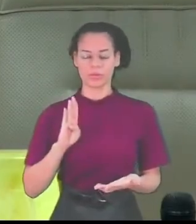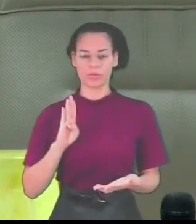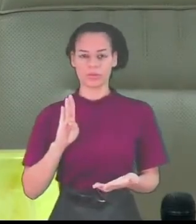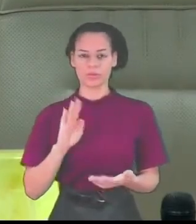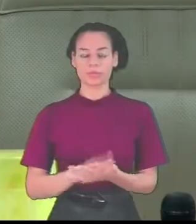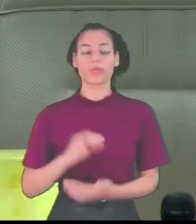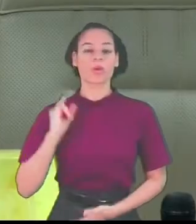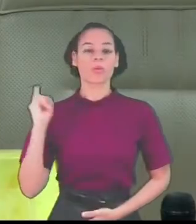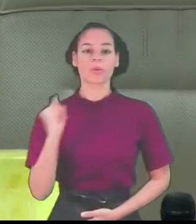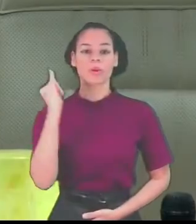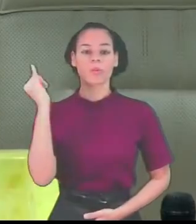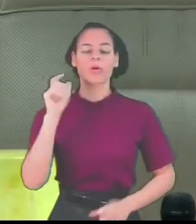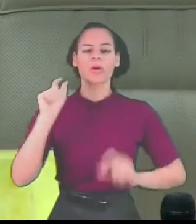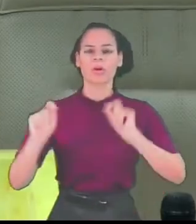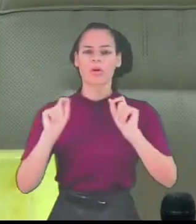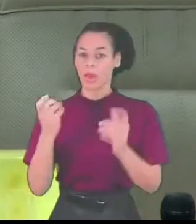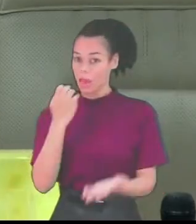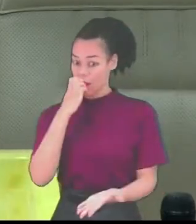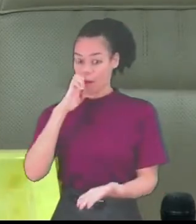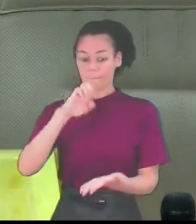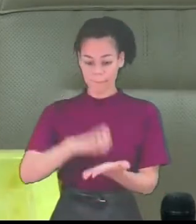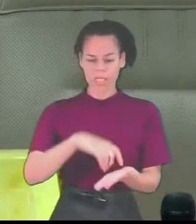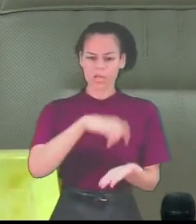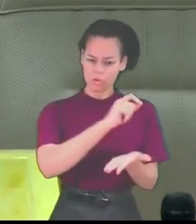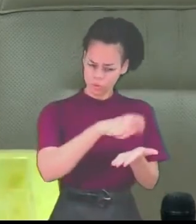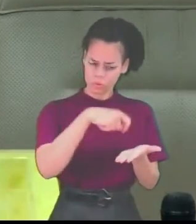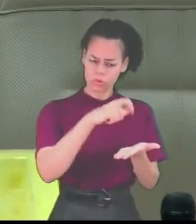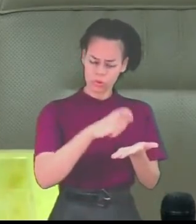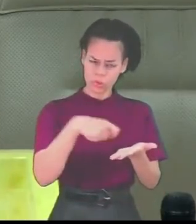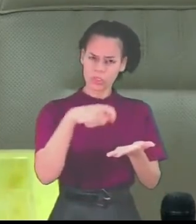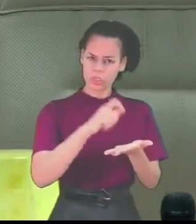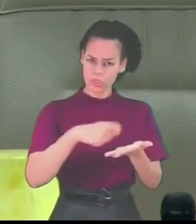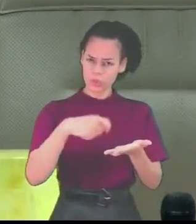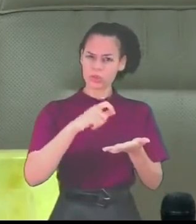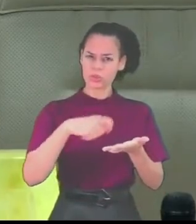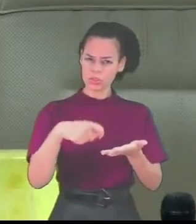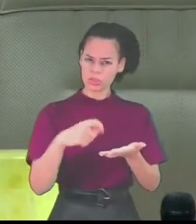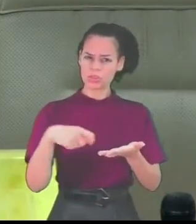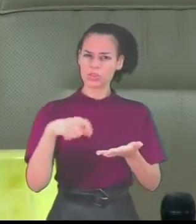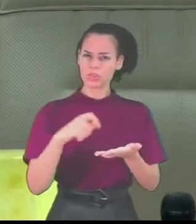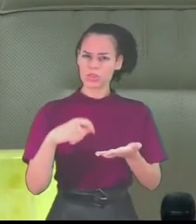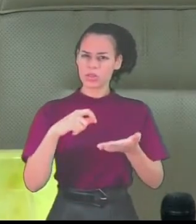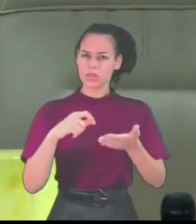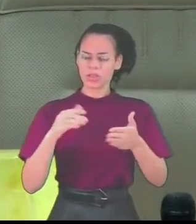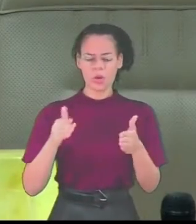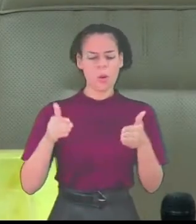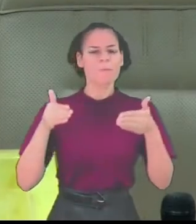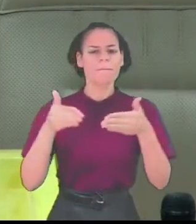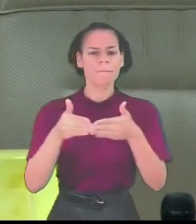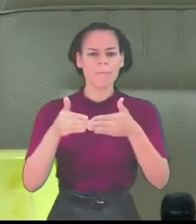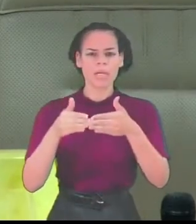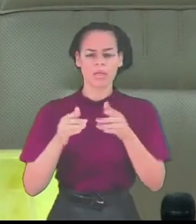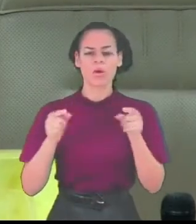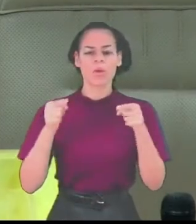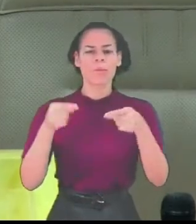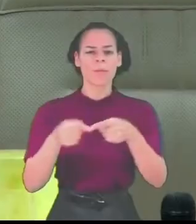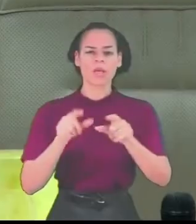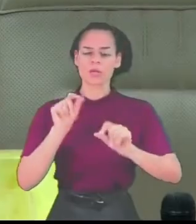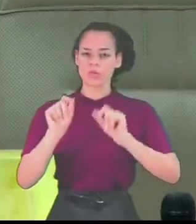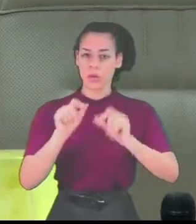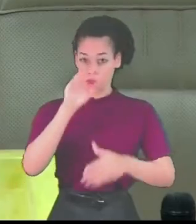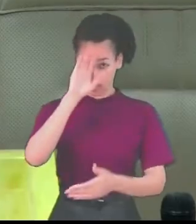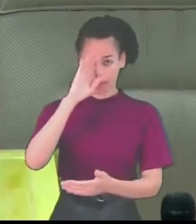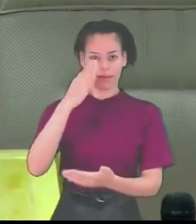e o importante é que as epístola ela foi escrita e escrita com uma finalidade e